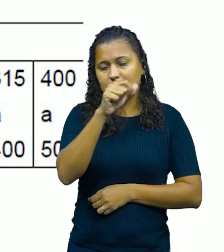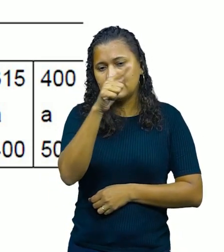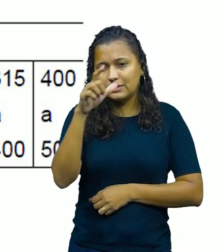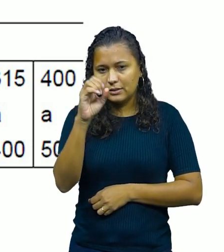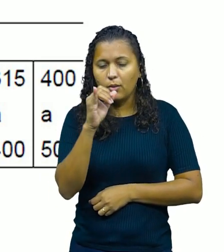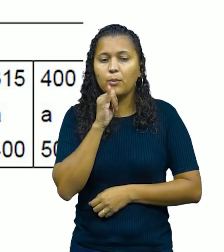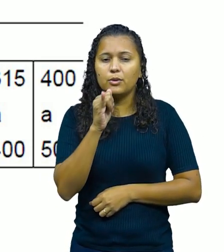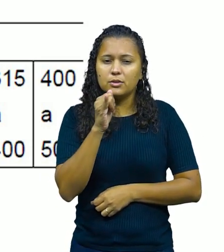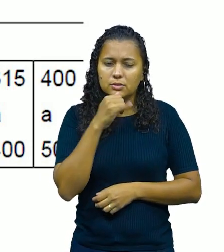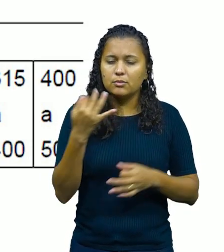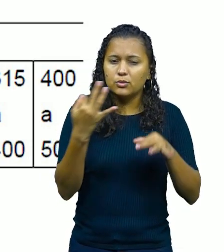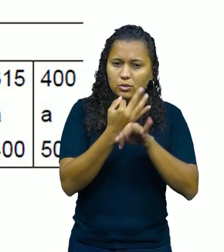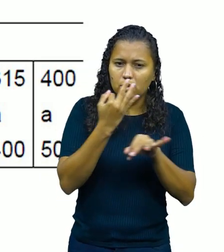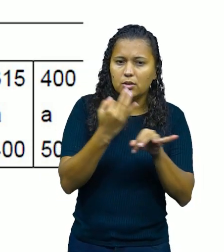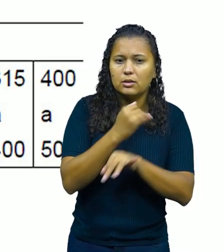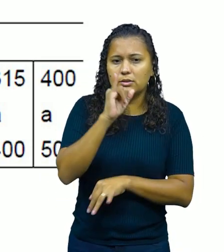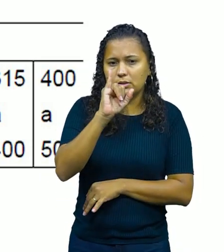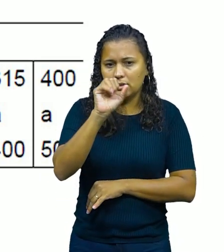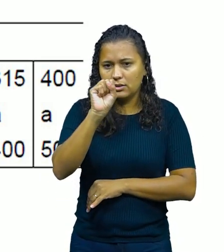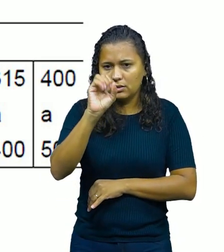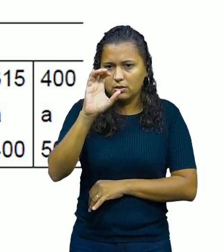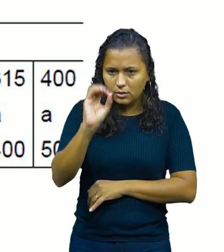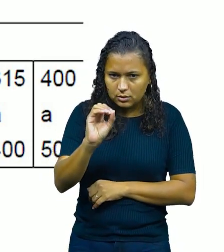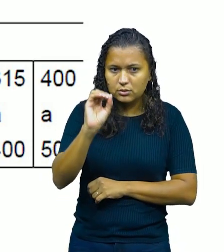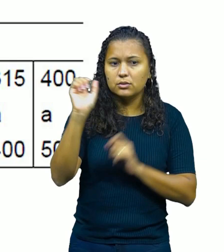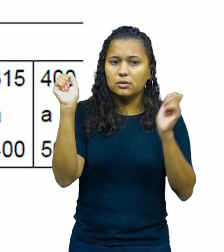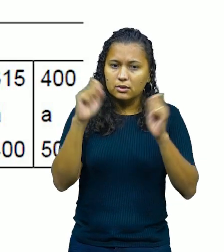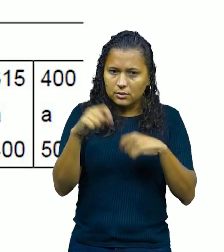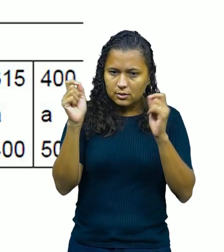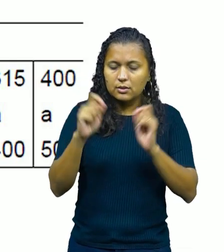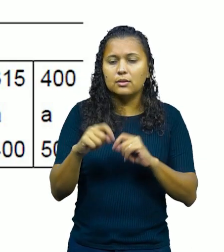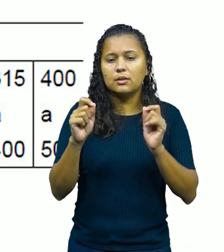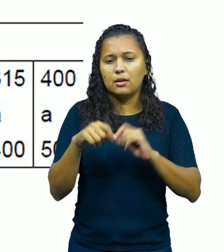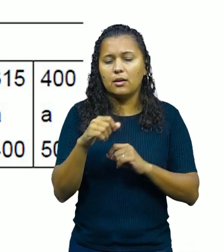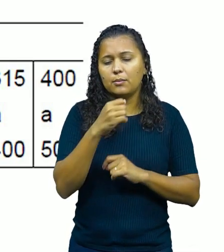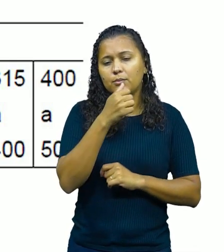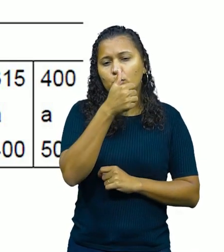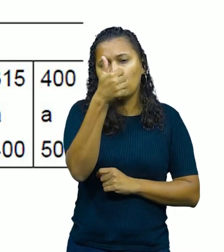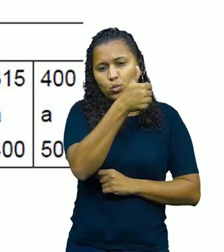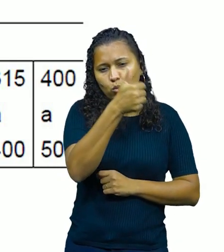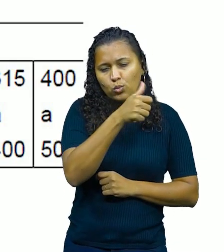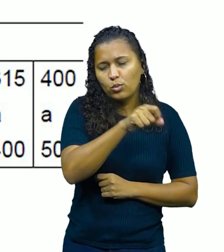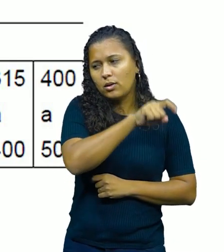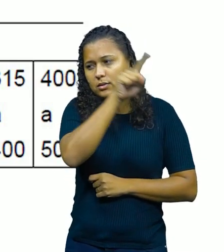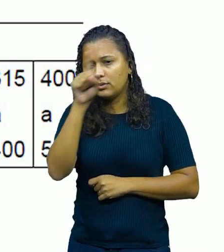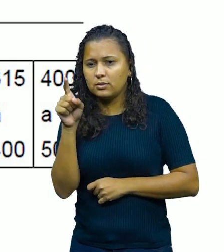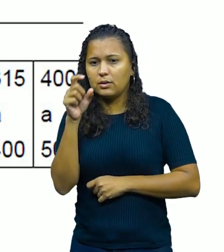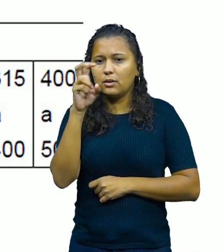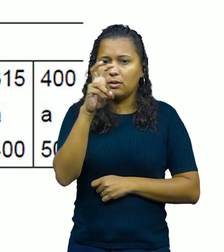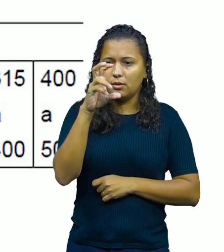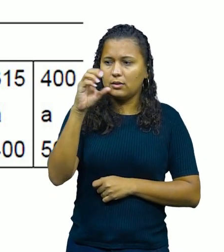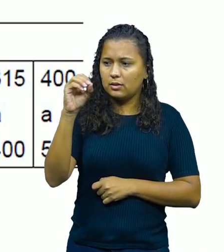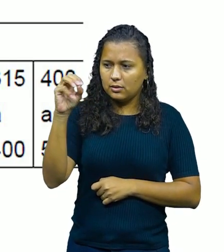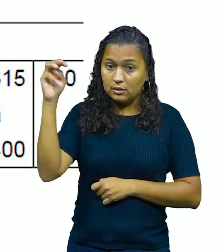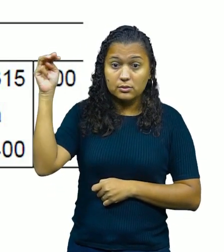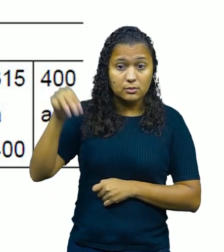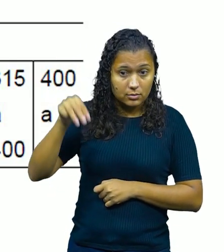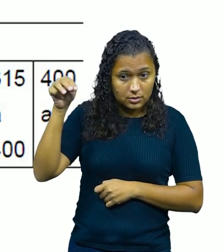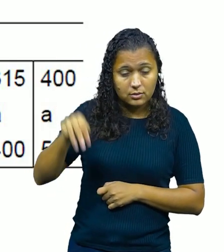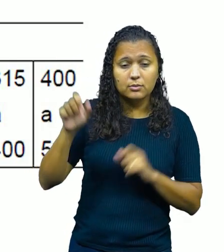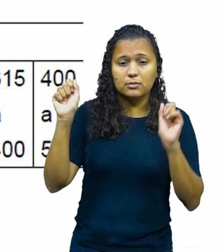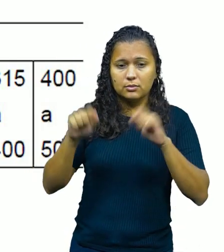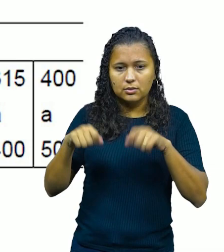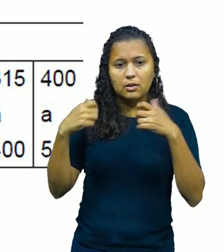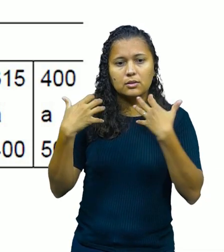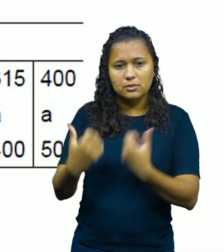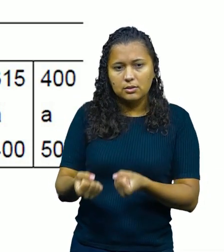de tolerância foi criado para a produção de peças intercambiáveis com dimensões entre 1 a 500